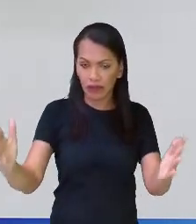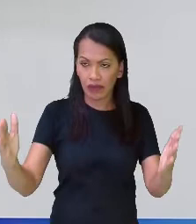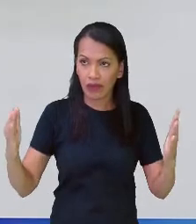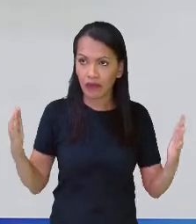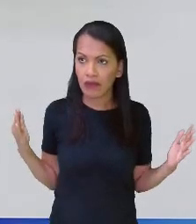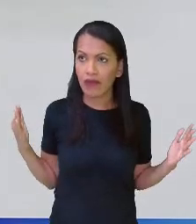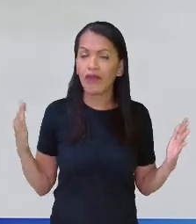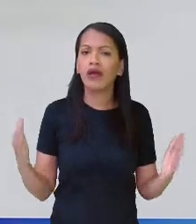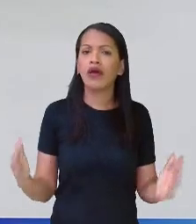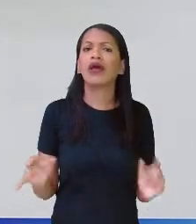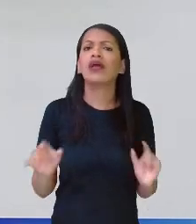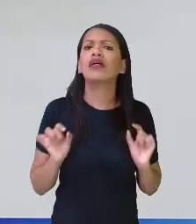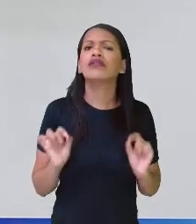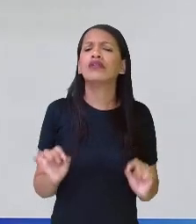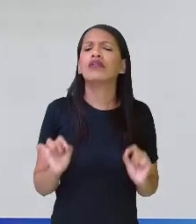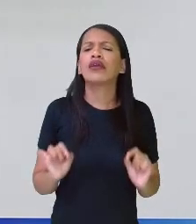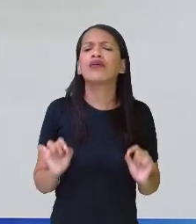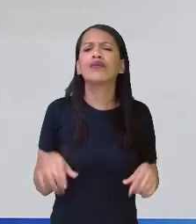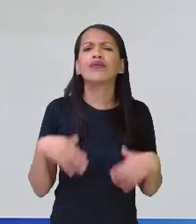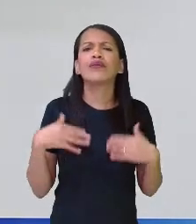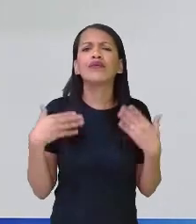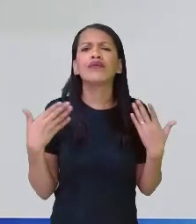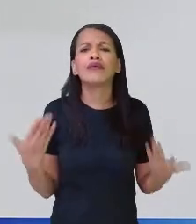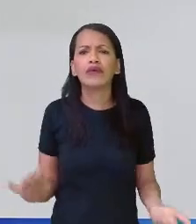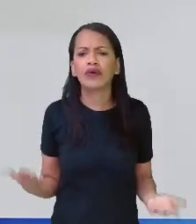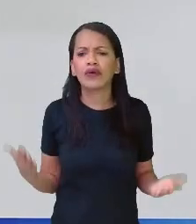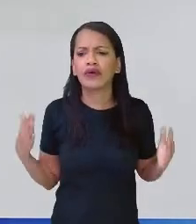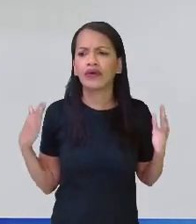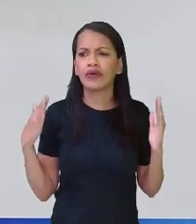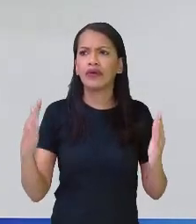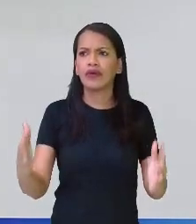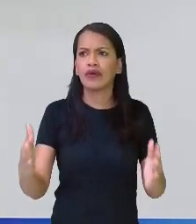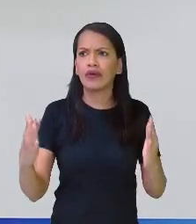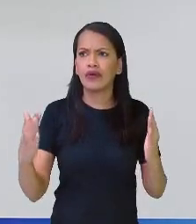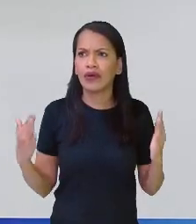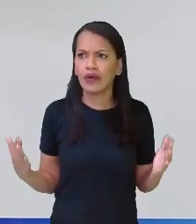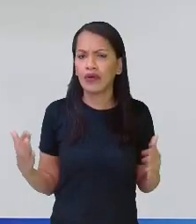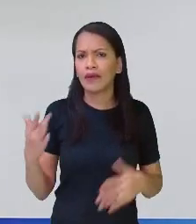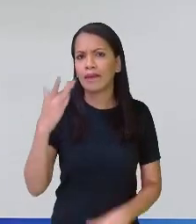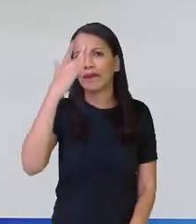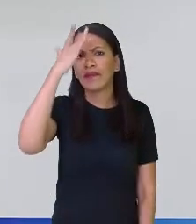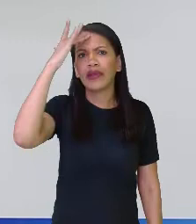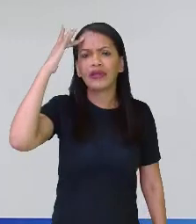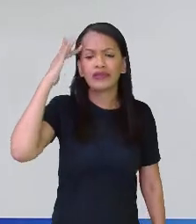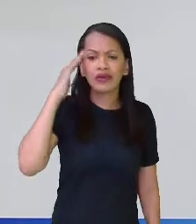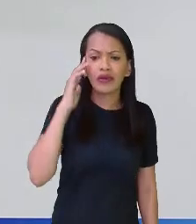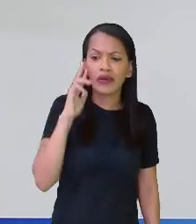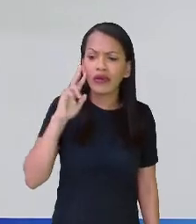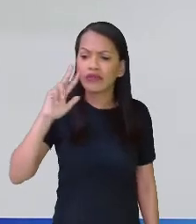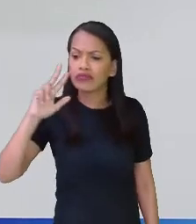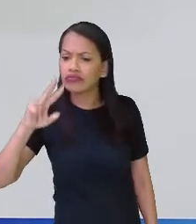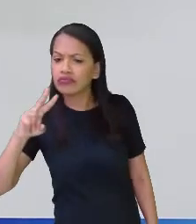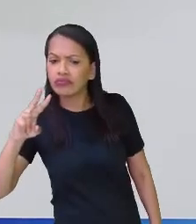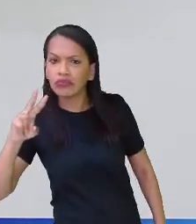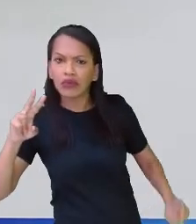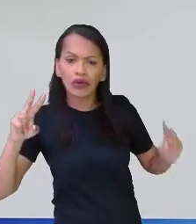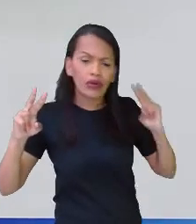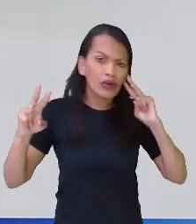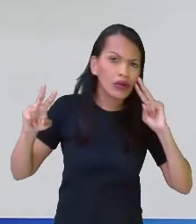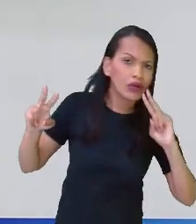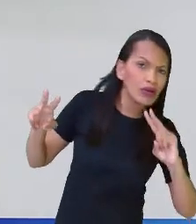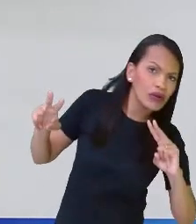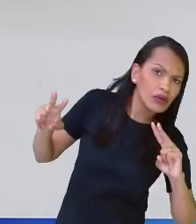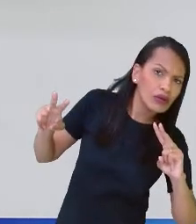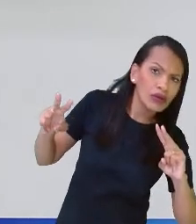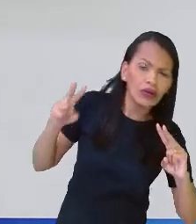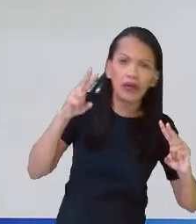teatros, tem um espaçozinho que as pessoas ficam também para assistir essa peça. Eu não coloquei aqui